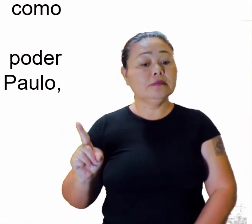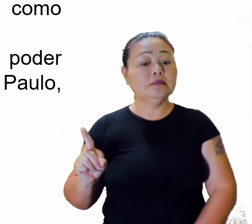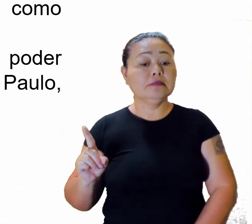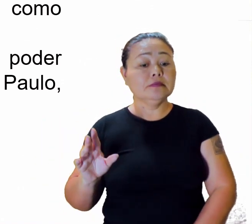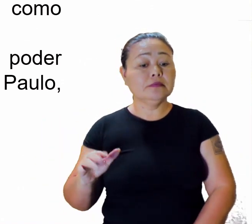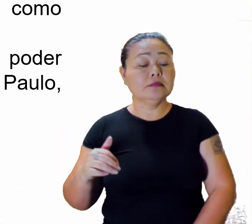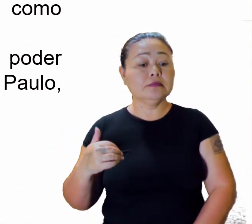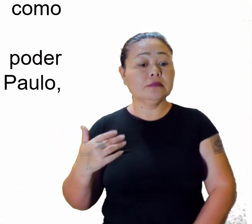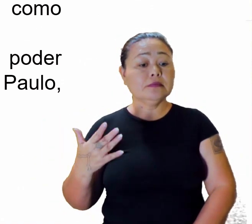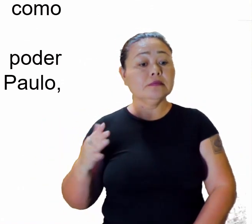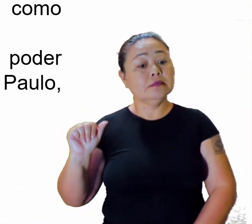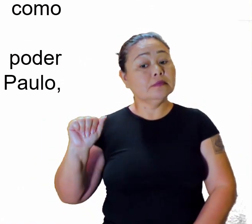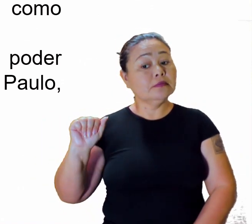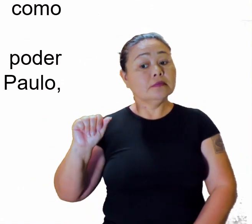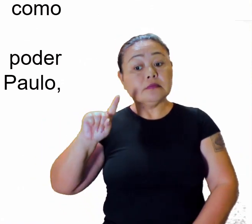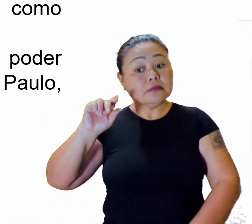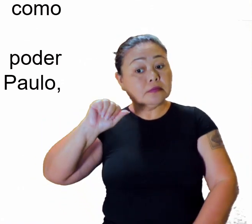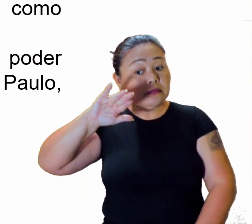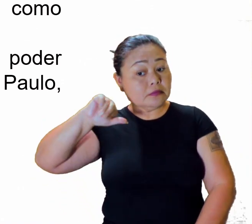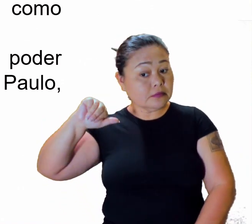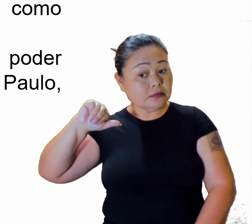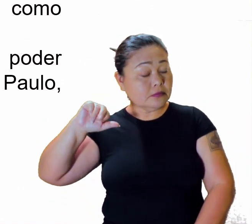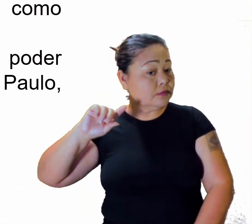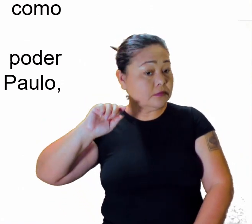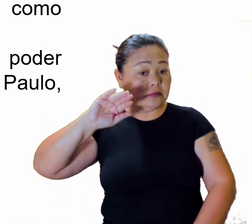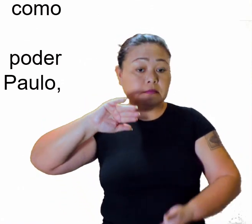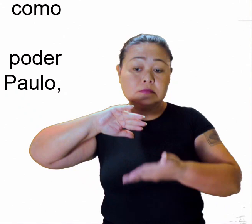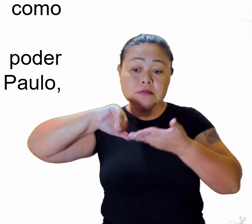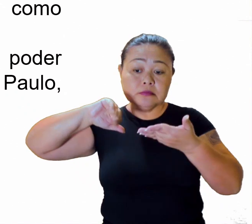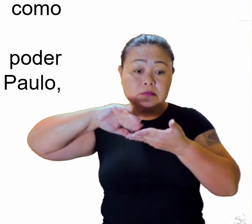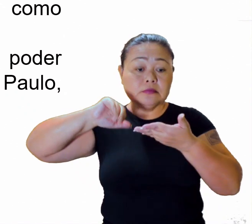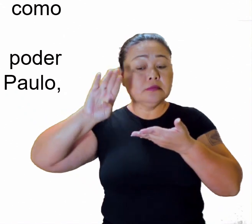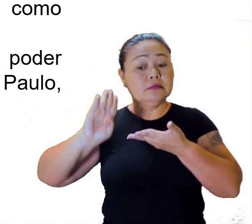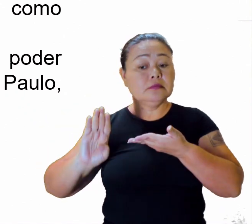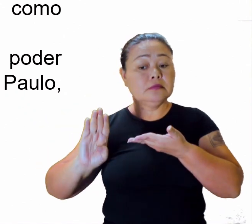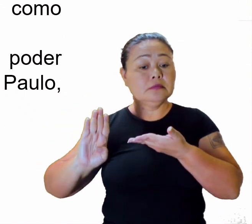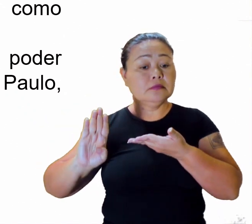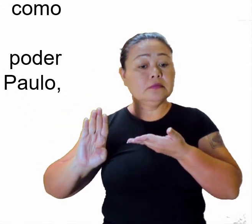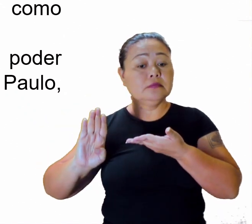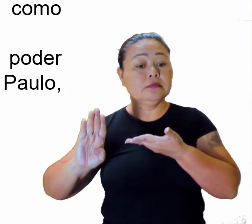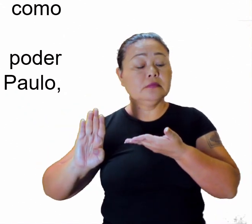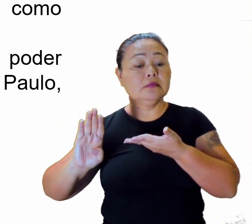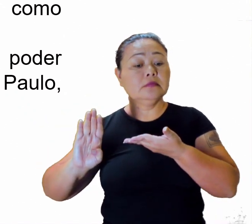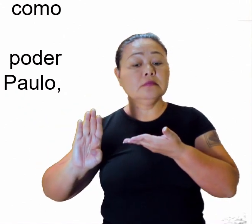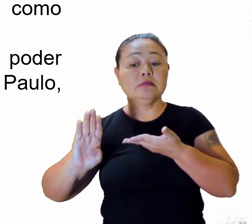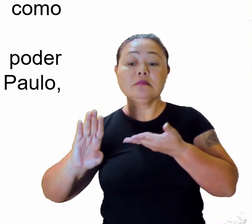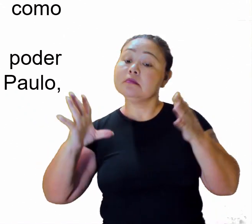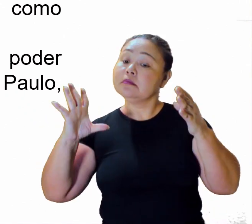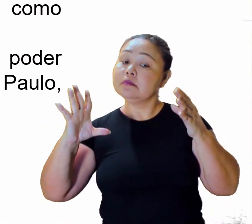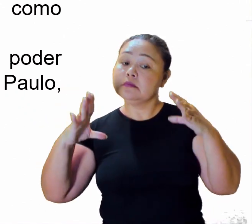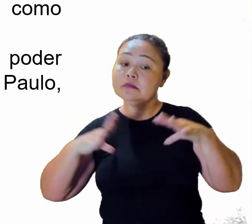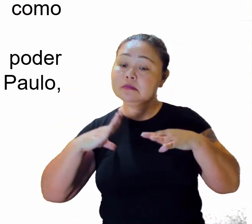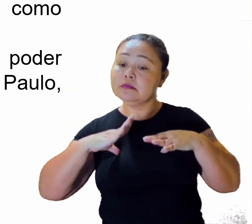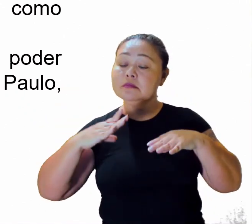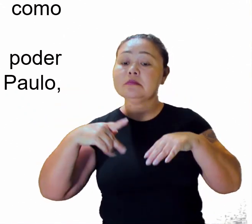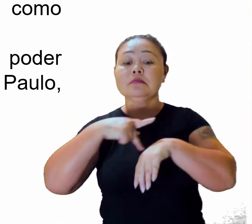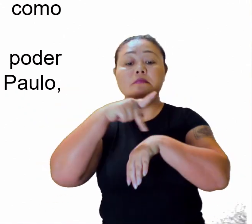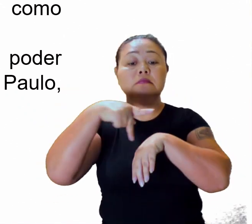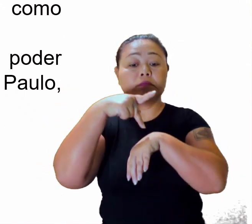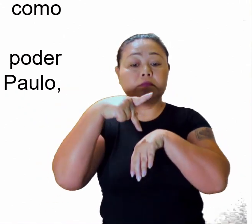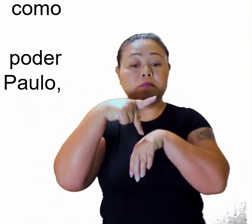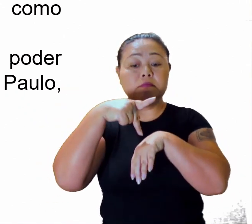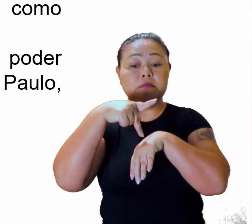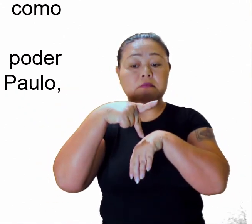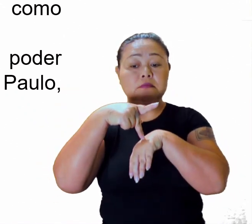Então, a A não vai ser possível. Com certeza. E a B? B? Metrópoles nacionais,